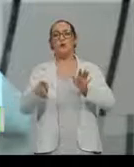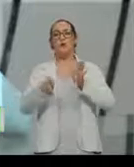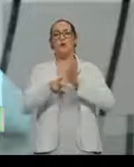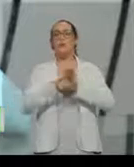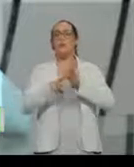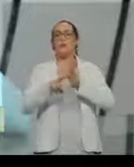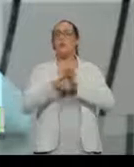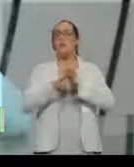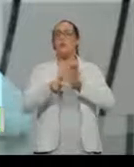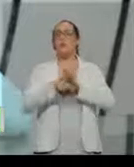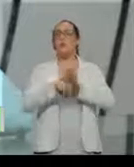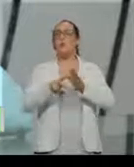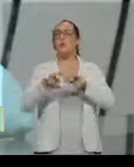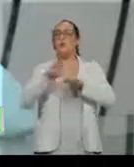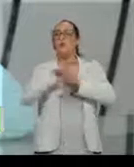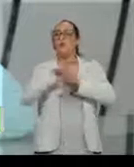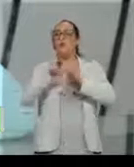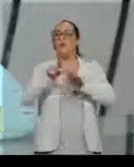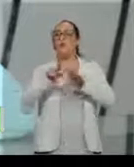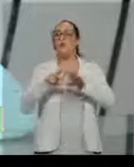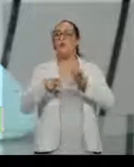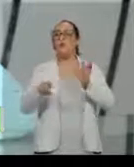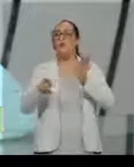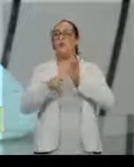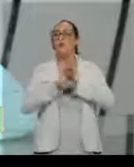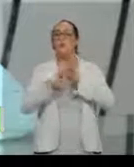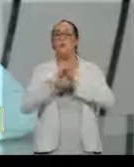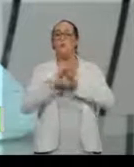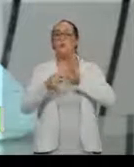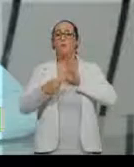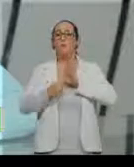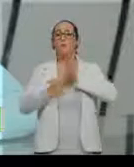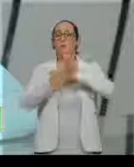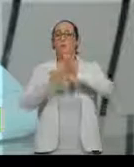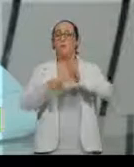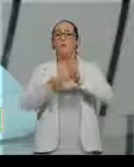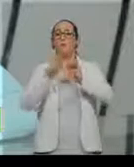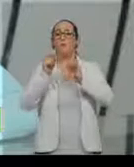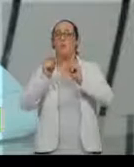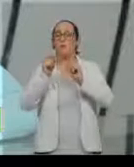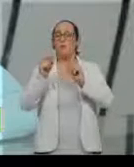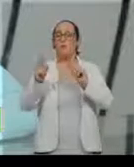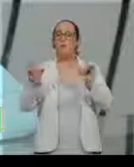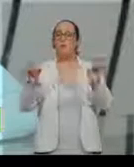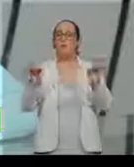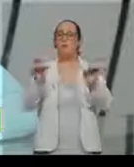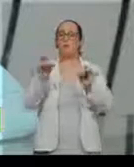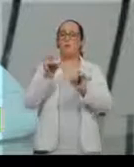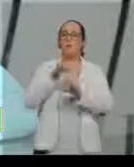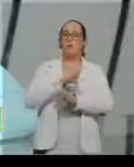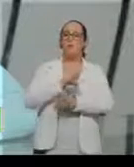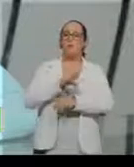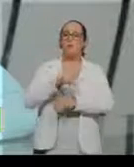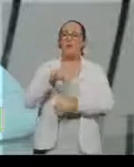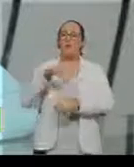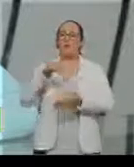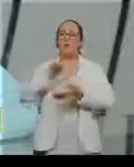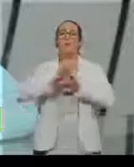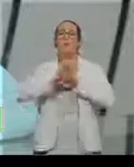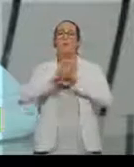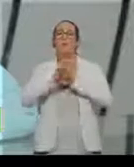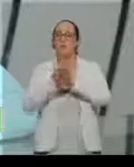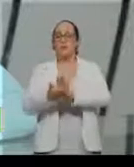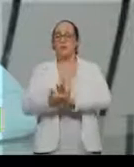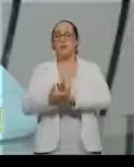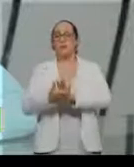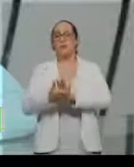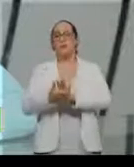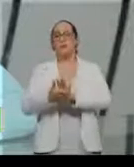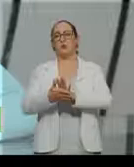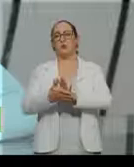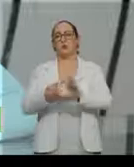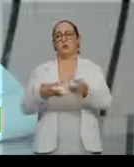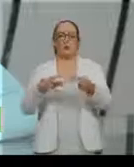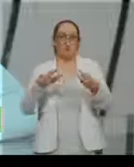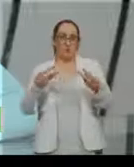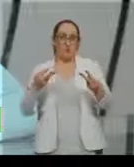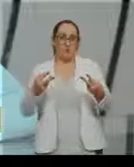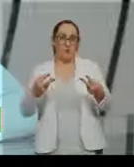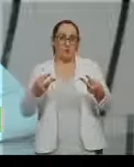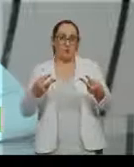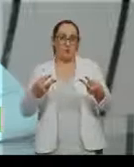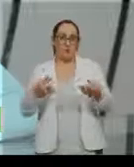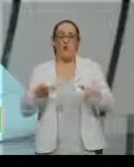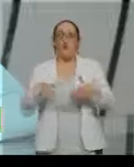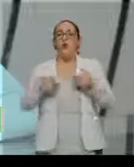medidas que visem, né, acabar com essa situação de segregação, de preconceito, de discriminação. Quando nós falamos que